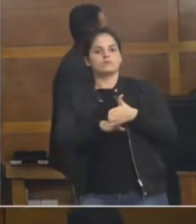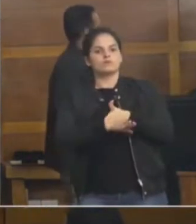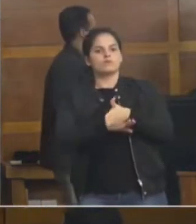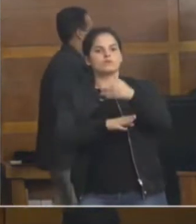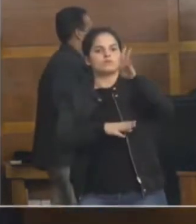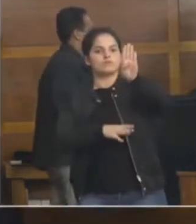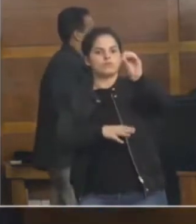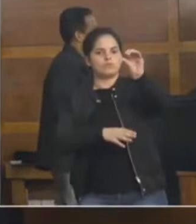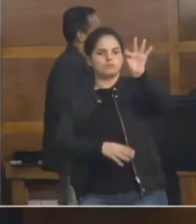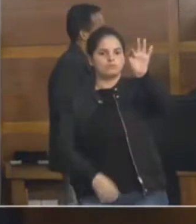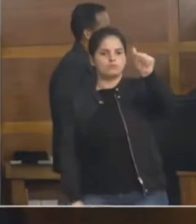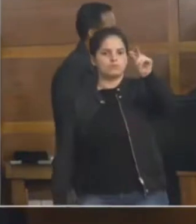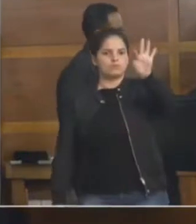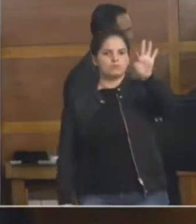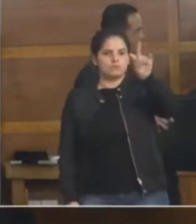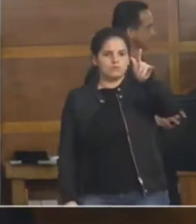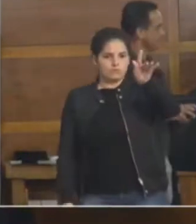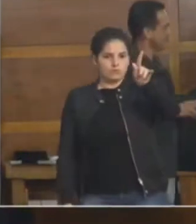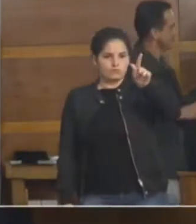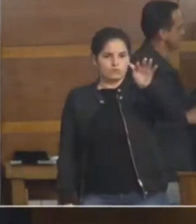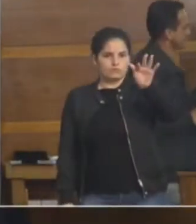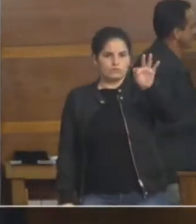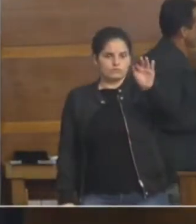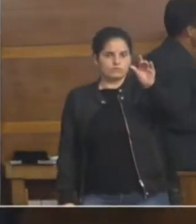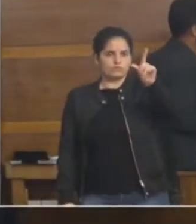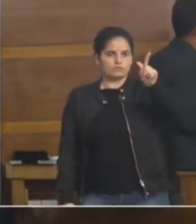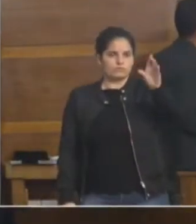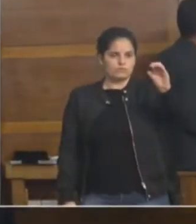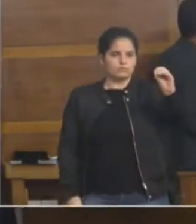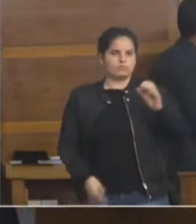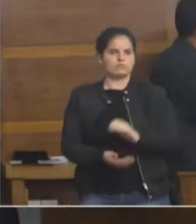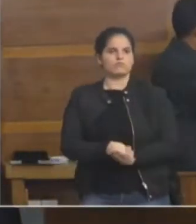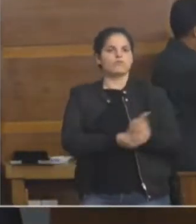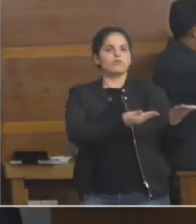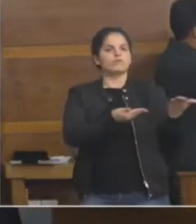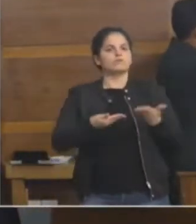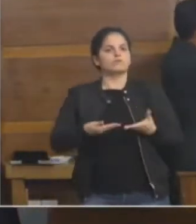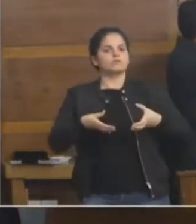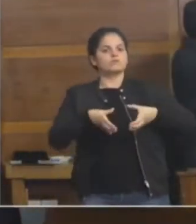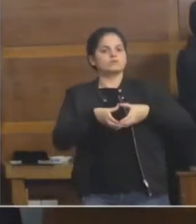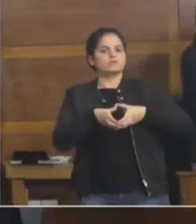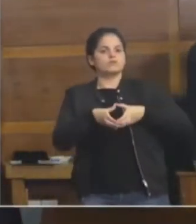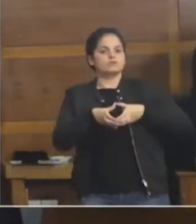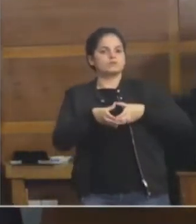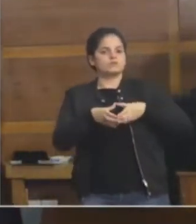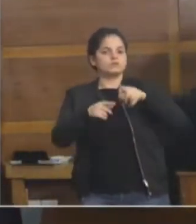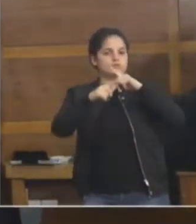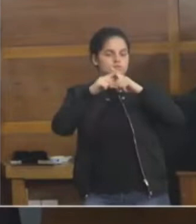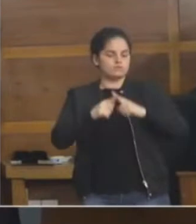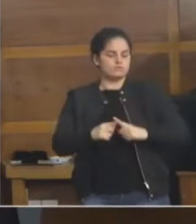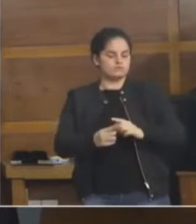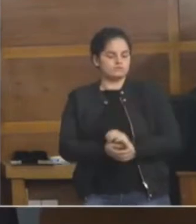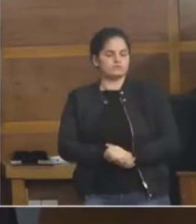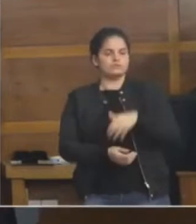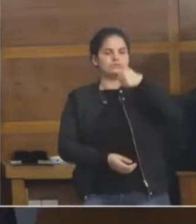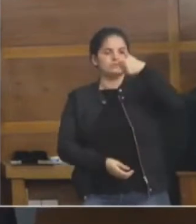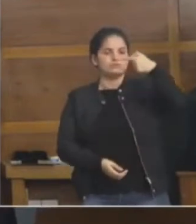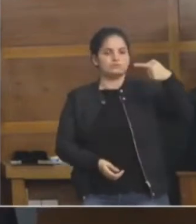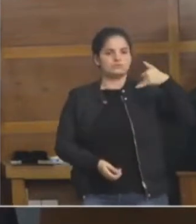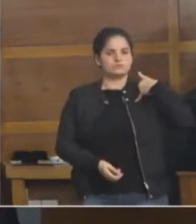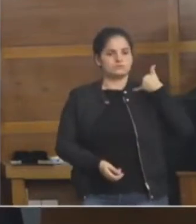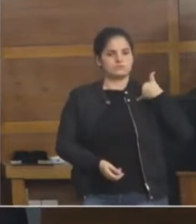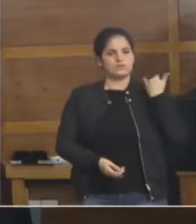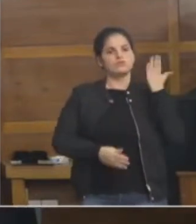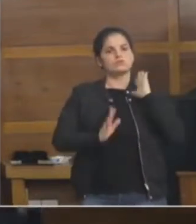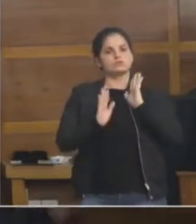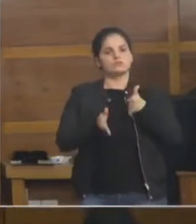foi convocado para a Seleção juvenil carioca e para a seleção carioca Juniores aos 17 anos fazia parte do profissional